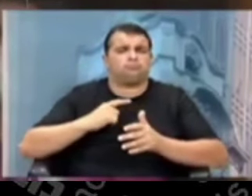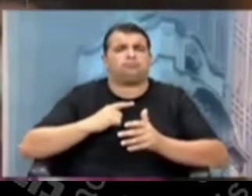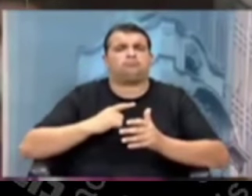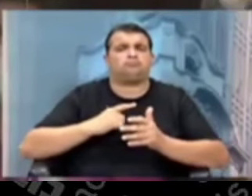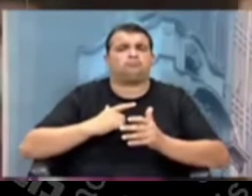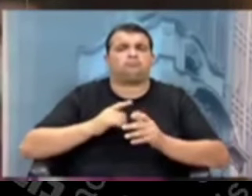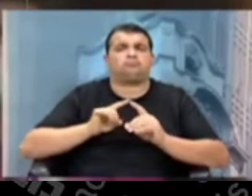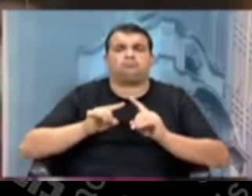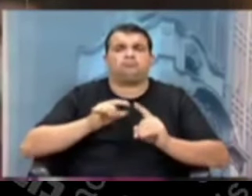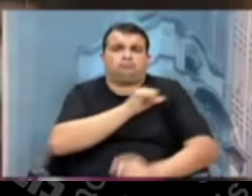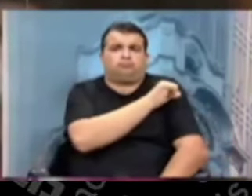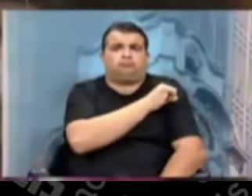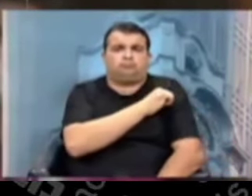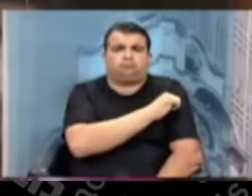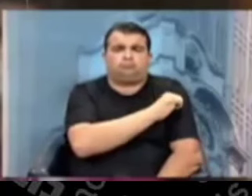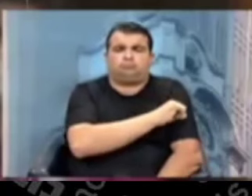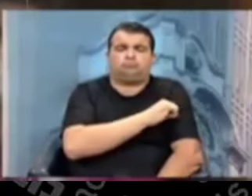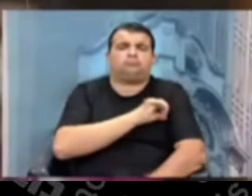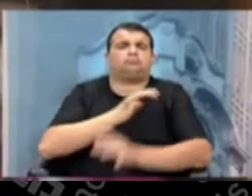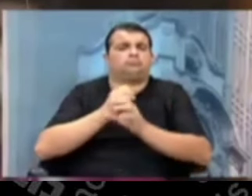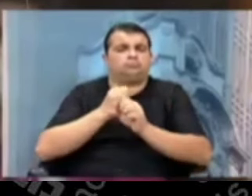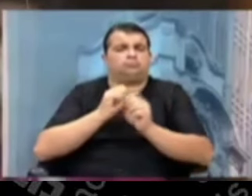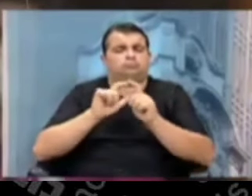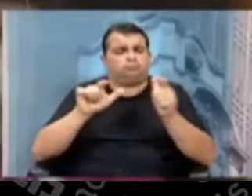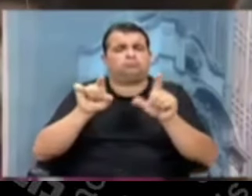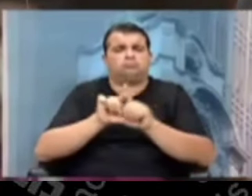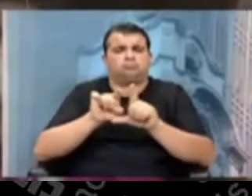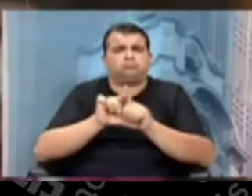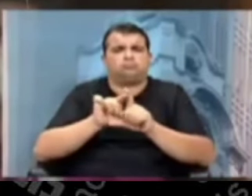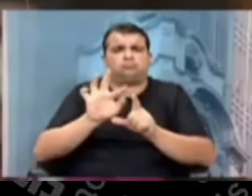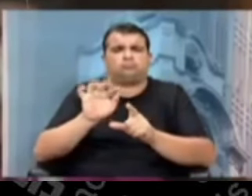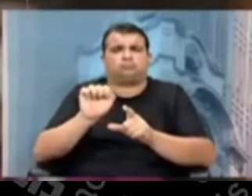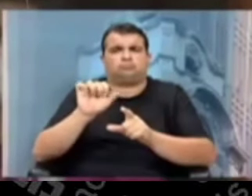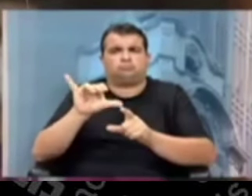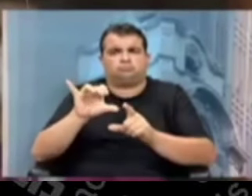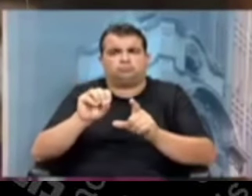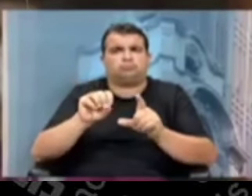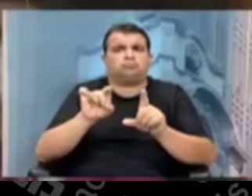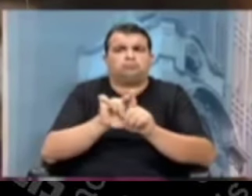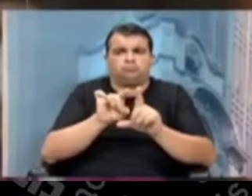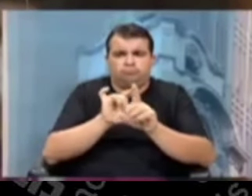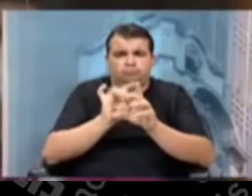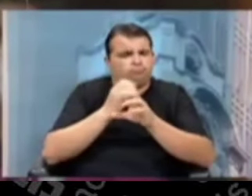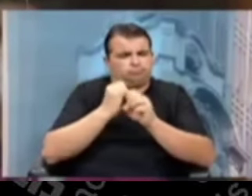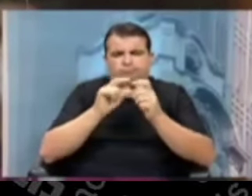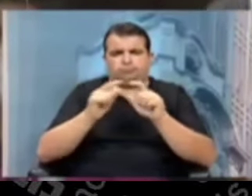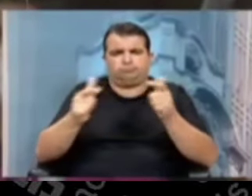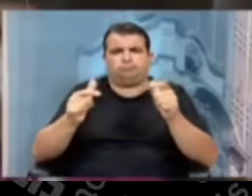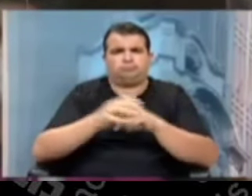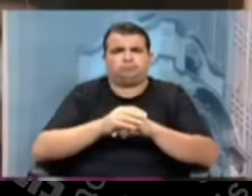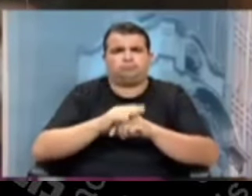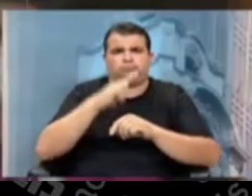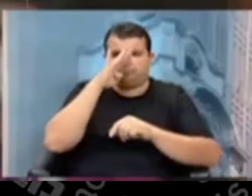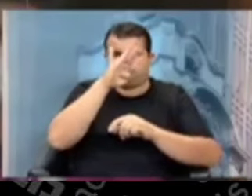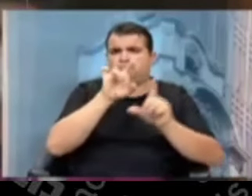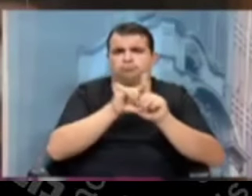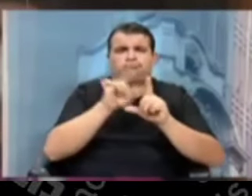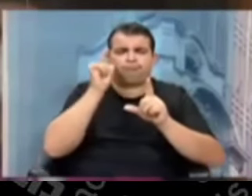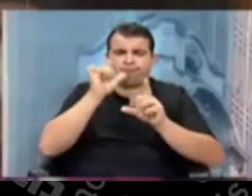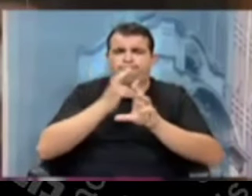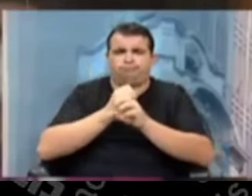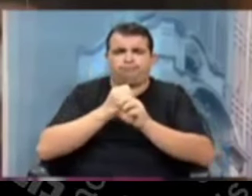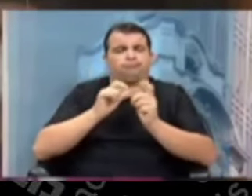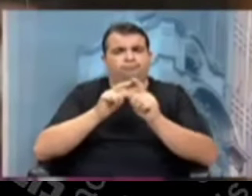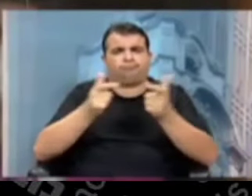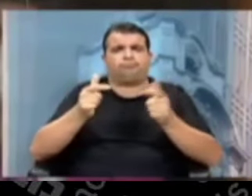mas o nazismo também se fez da maioria o fascismo também venceu na maioria bolsonaro também venceu